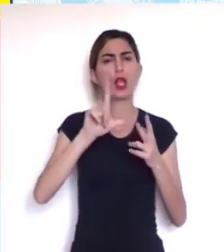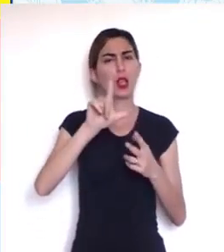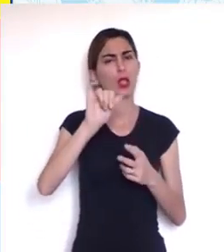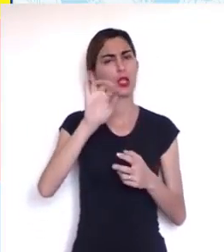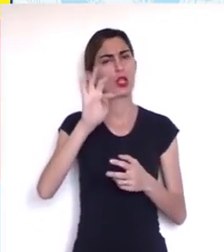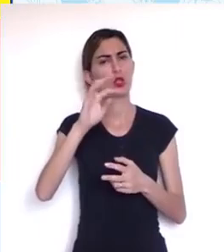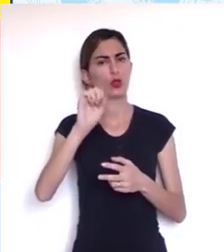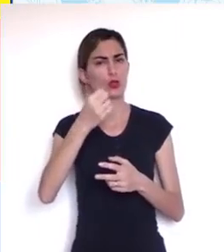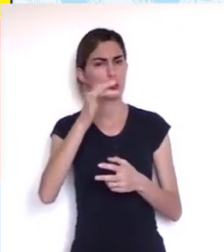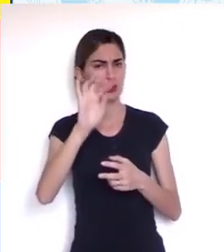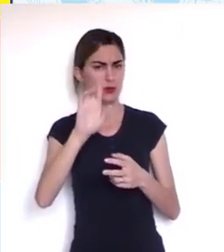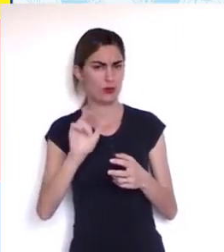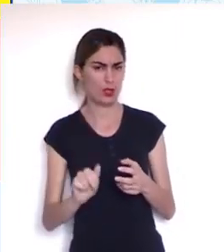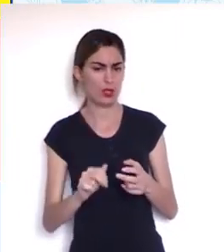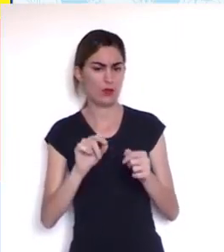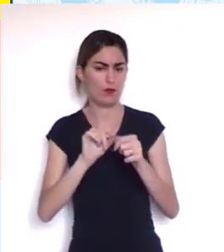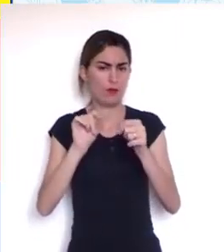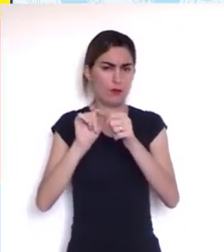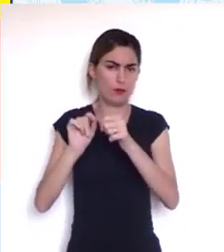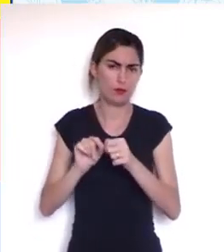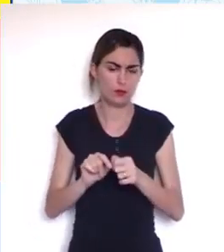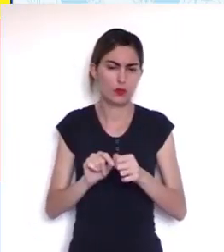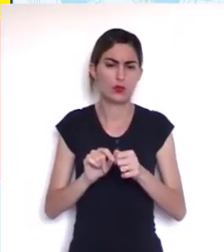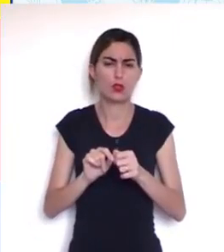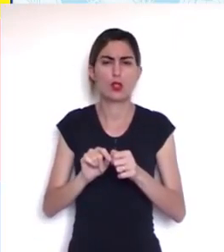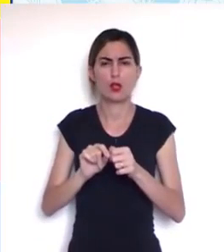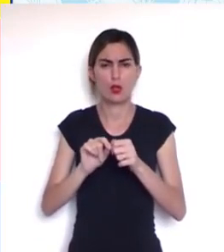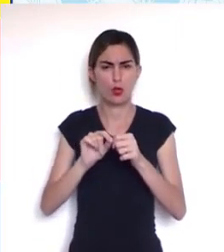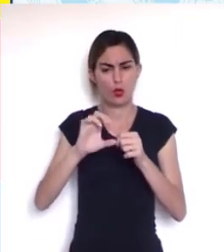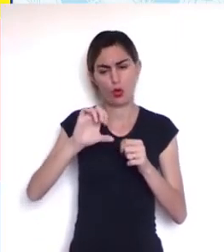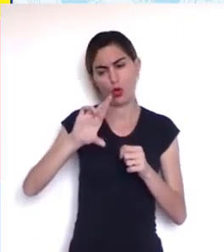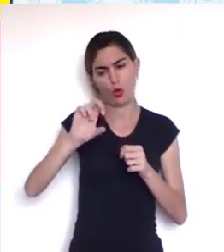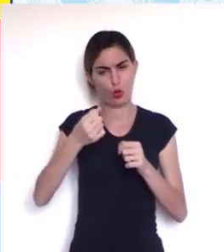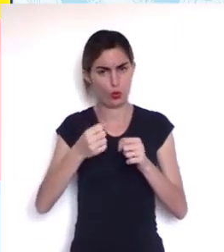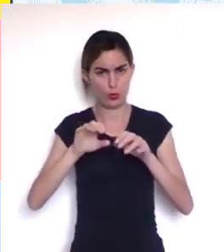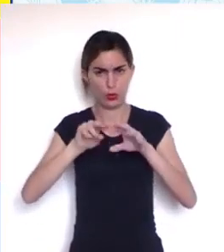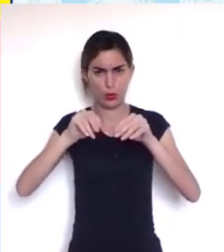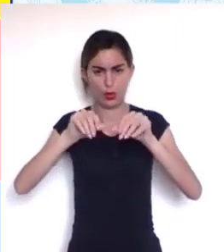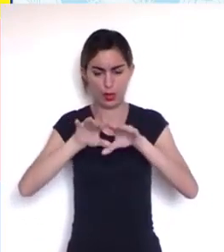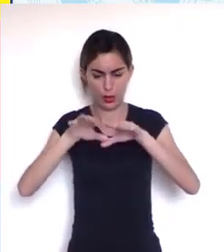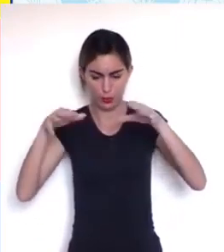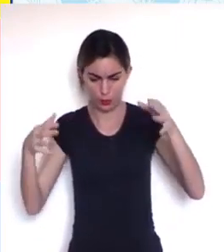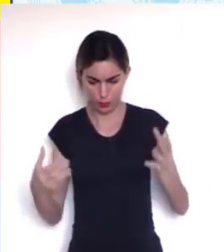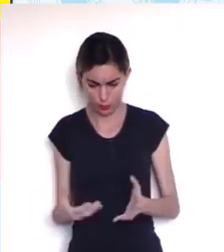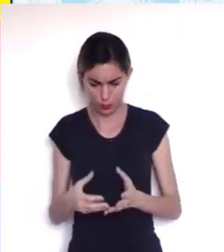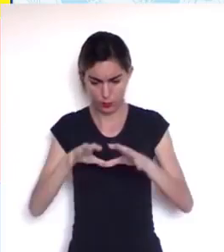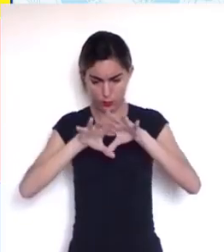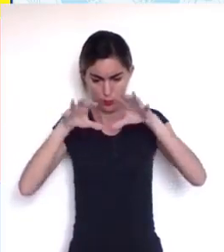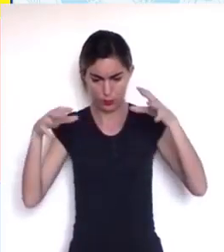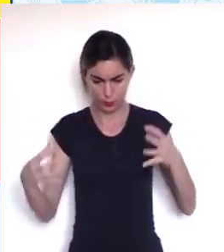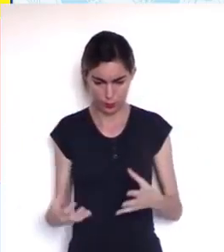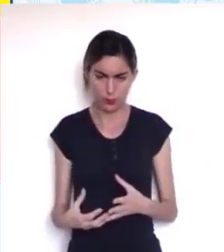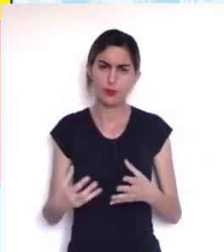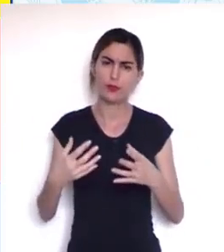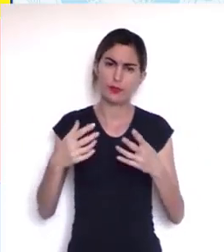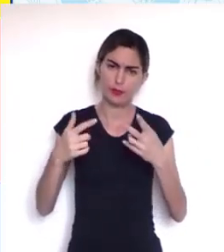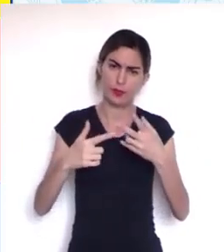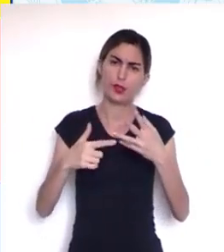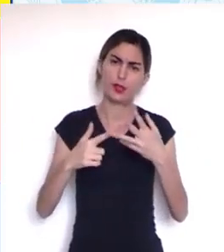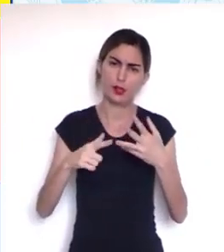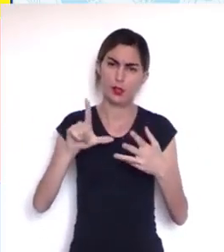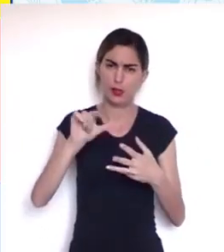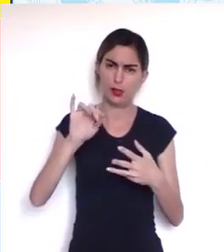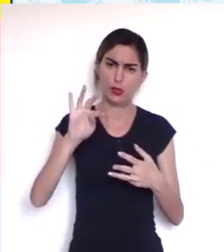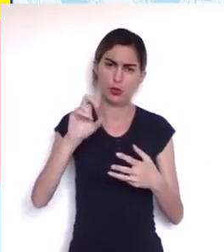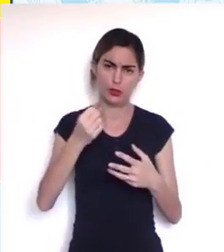fala da litosfera, a gente está falando que ela vai ser formada, lógico, pela crosta terrestre e o manto superior, que tem